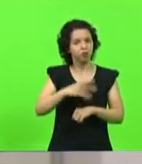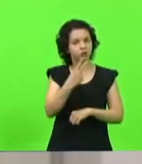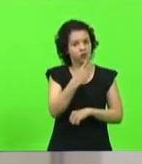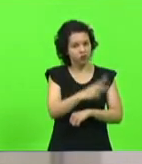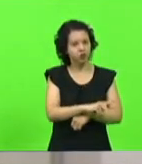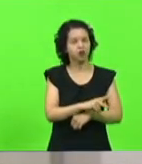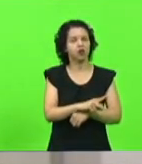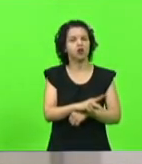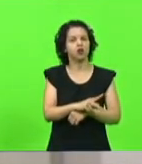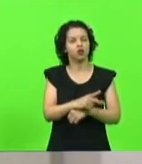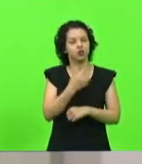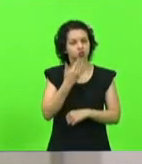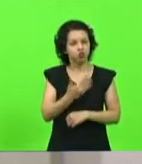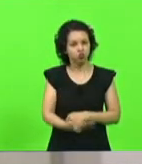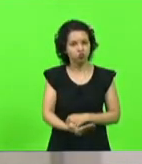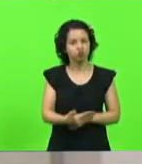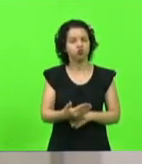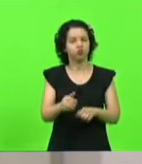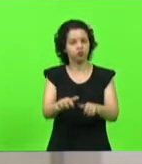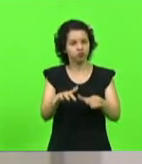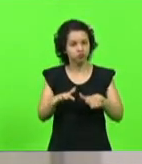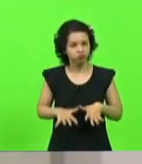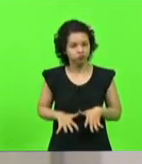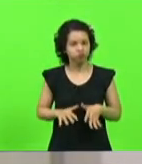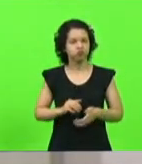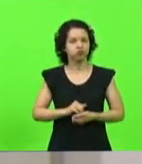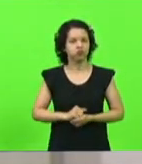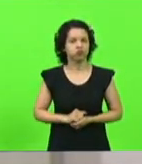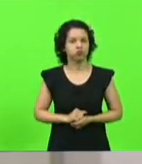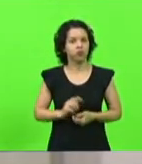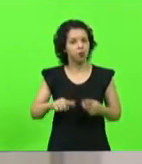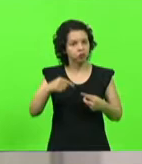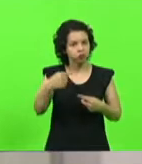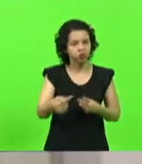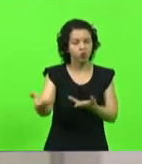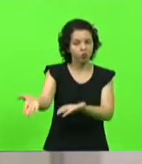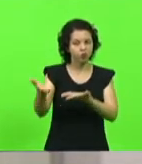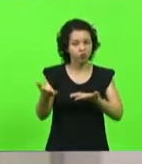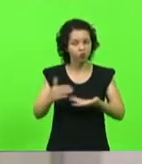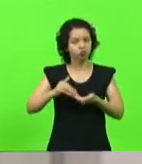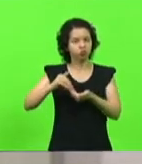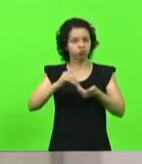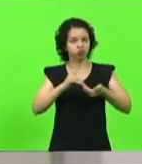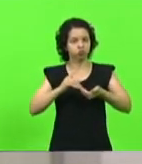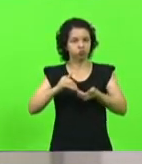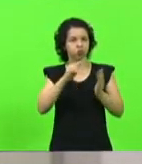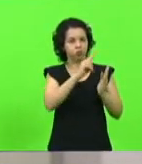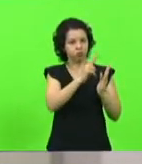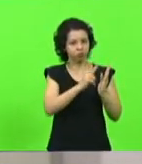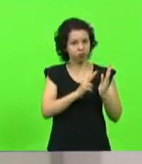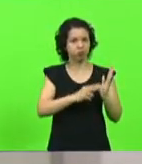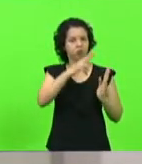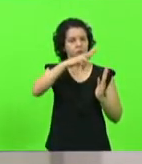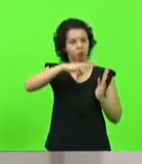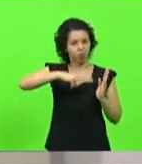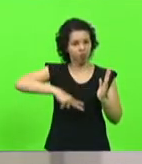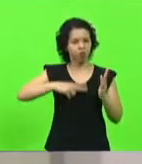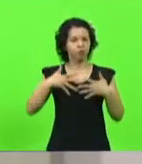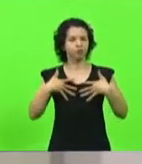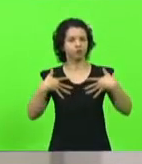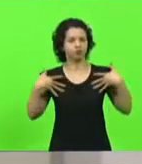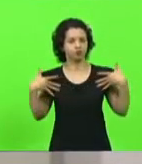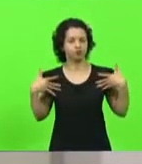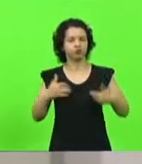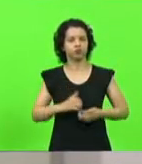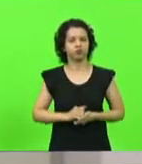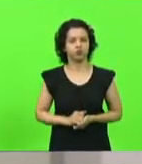sessão. Prosseguindo, o senhor presidente convidou o mestre de cerimônias para proceder à nominata dos homenageados, que na oportunidade